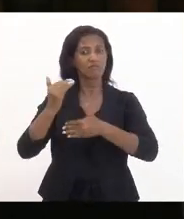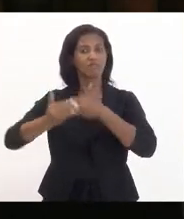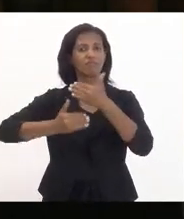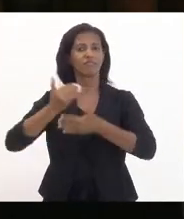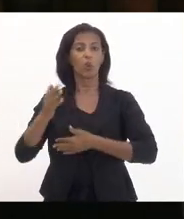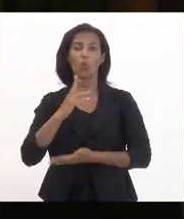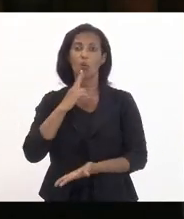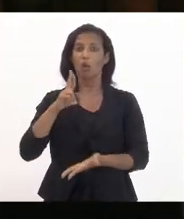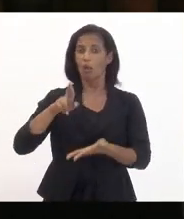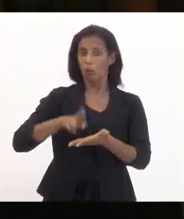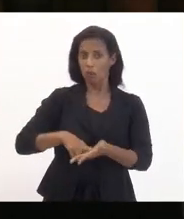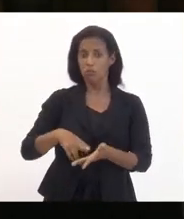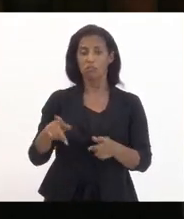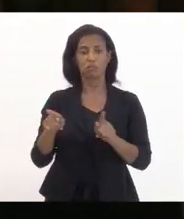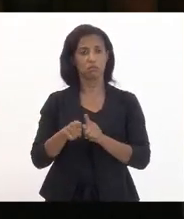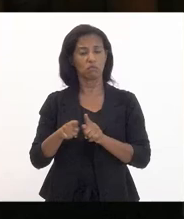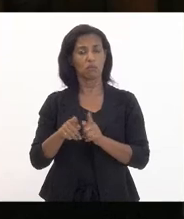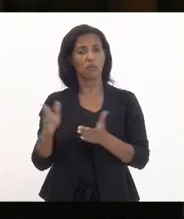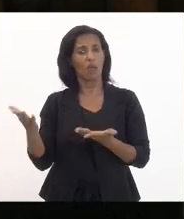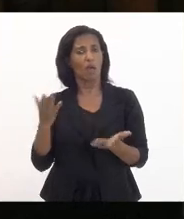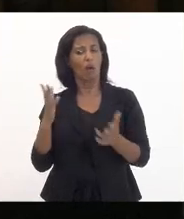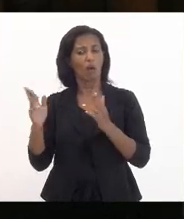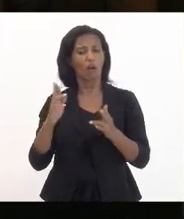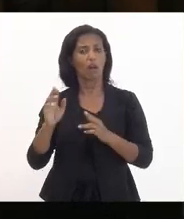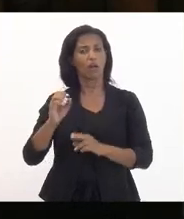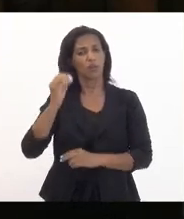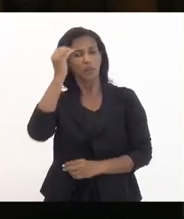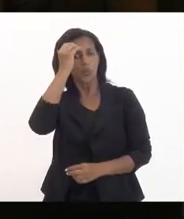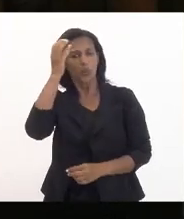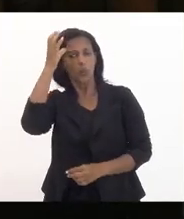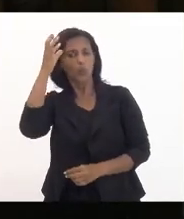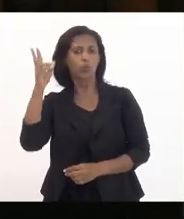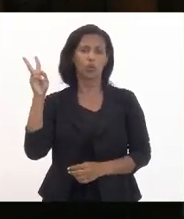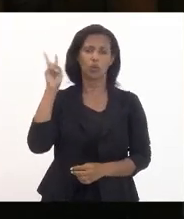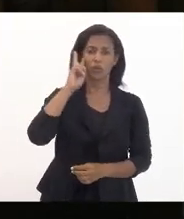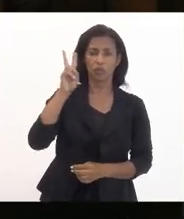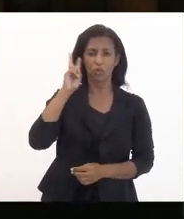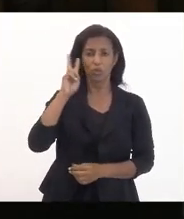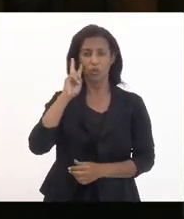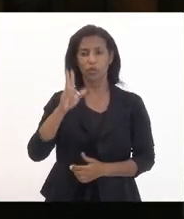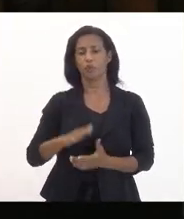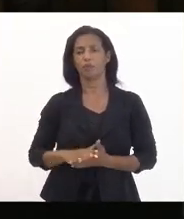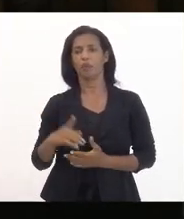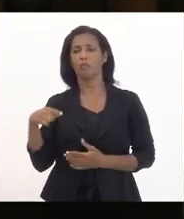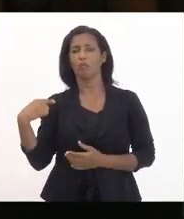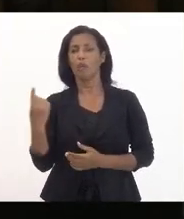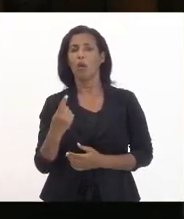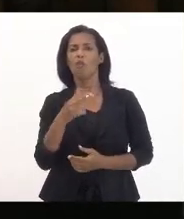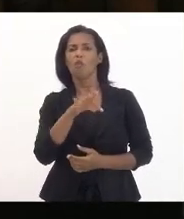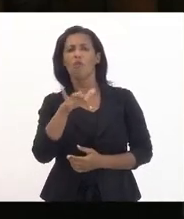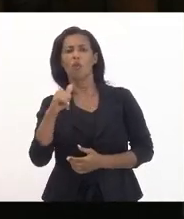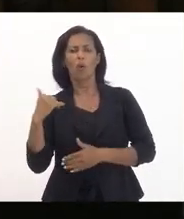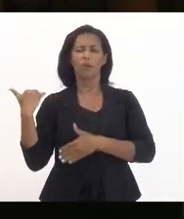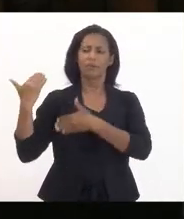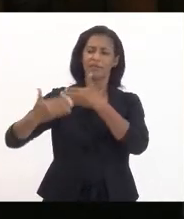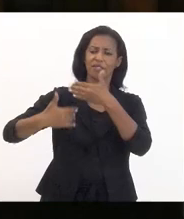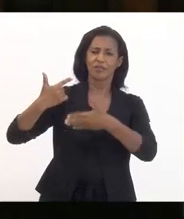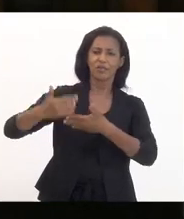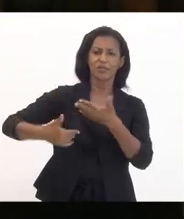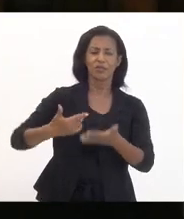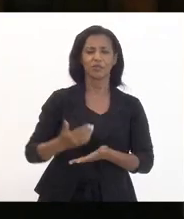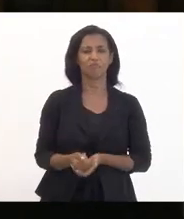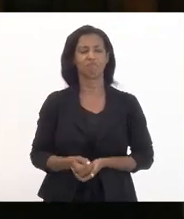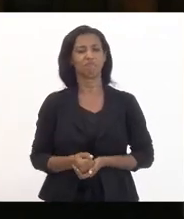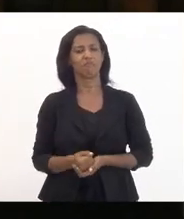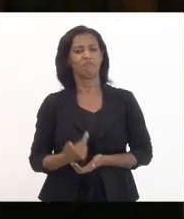ou reconhecendo algo relacionado à nossa cultura, à nossa história, ao nosso folclore, às nossas tradições.